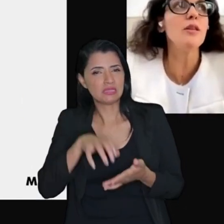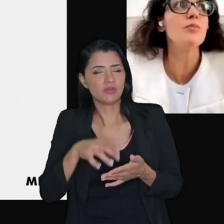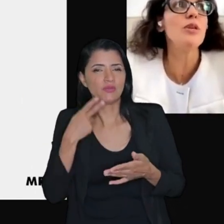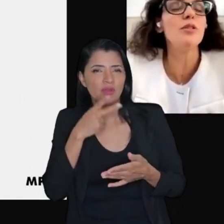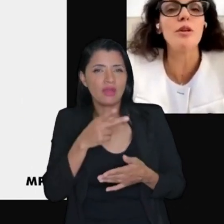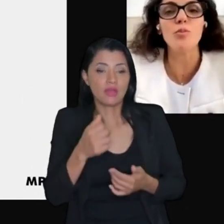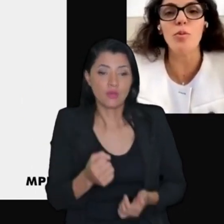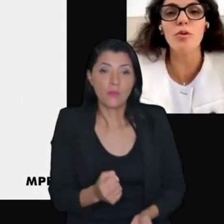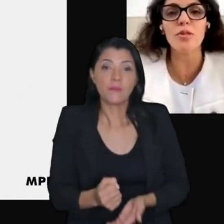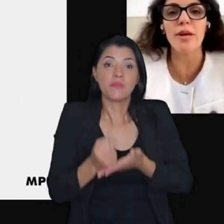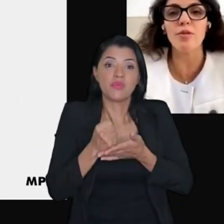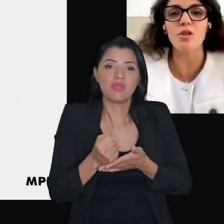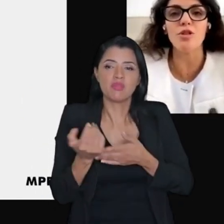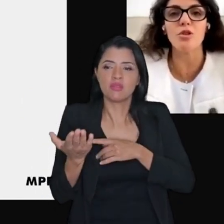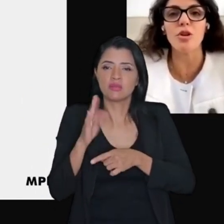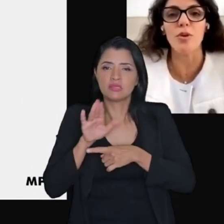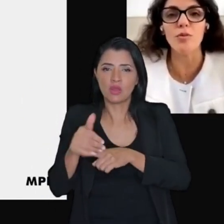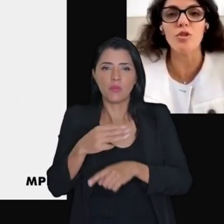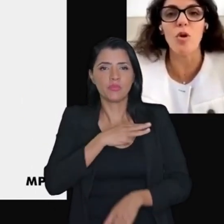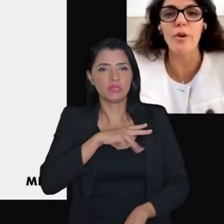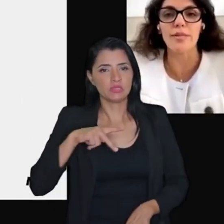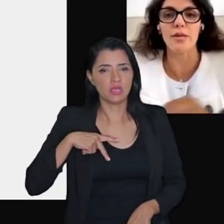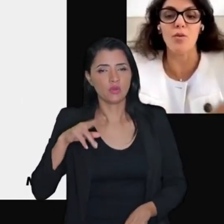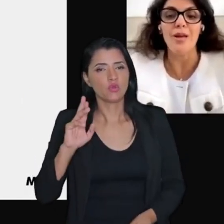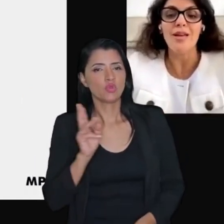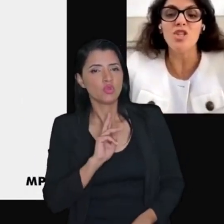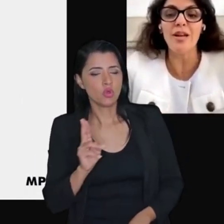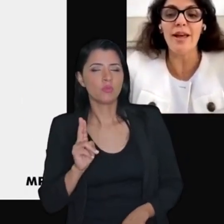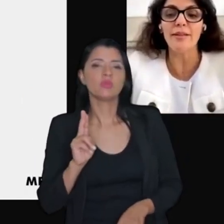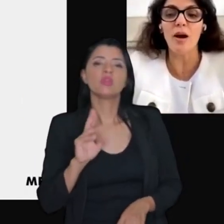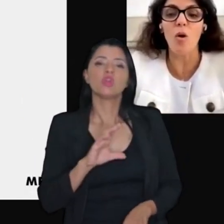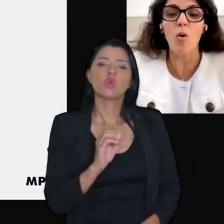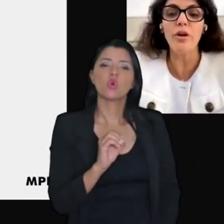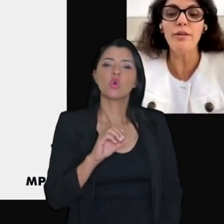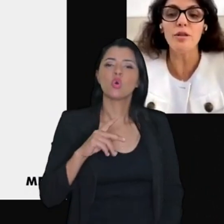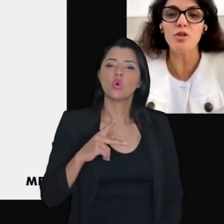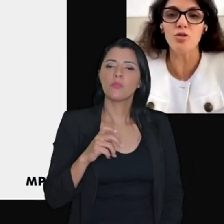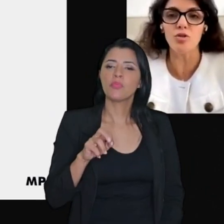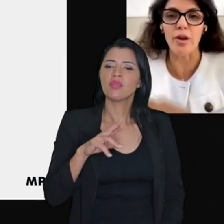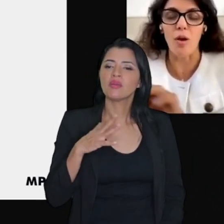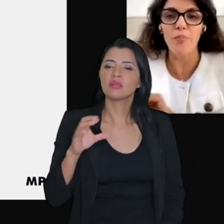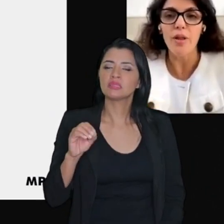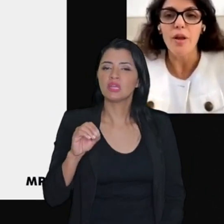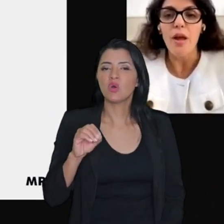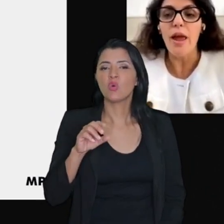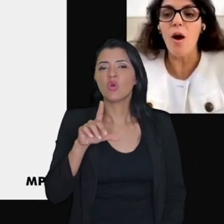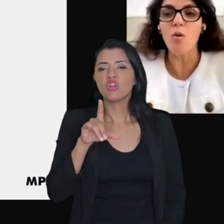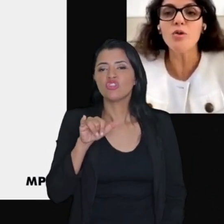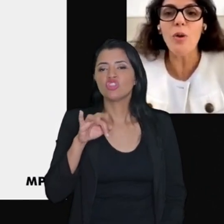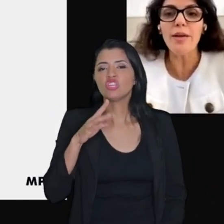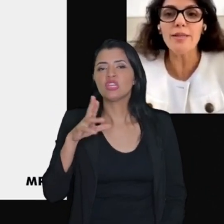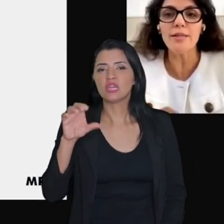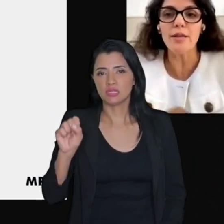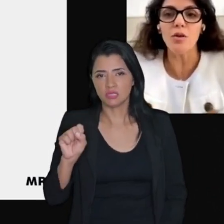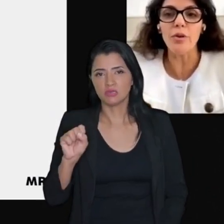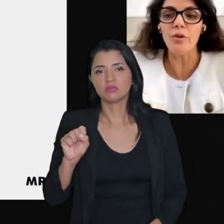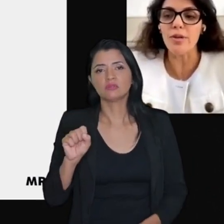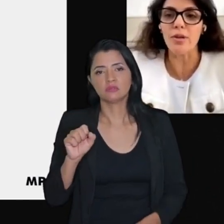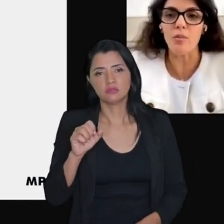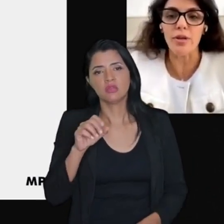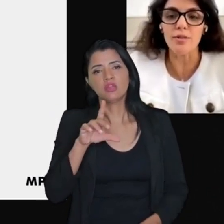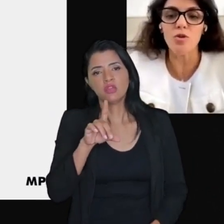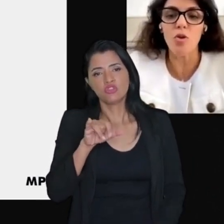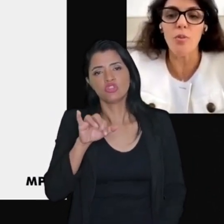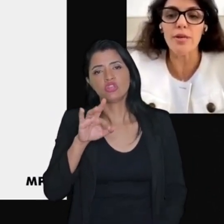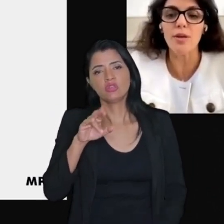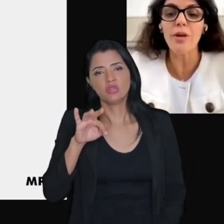cooperação entre os ministérios públicos está no que nós chamamos de cooperação direta ou interinstitucional. Alguns países denominam